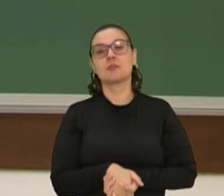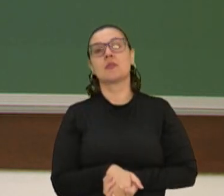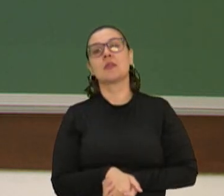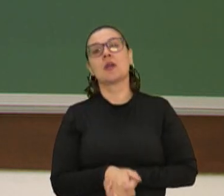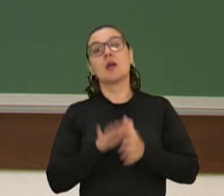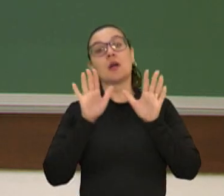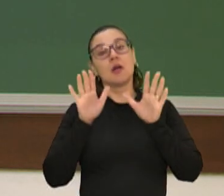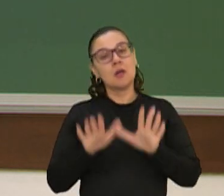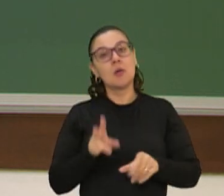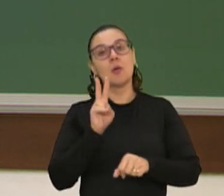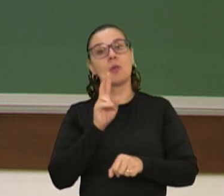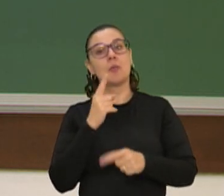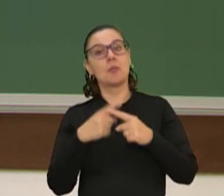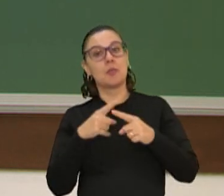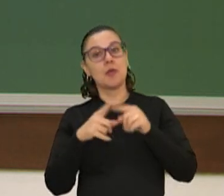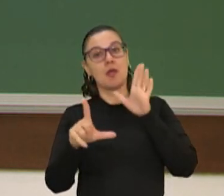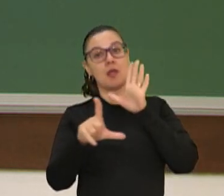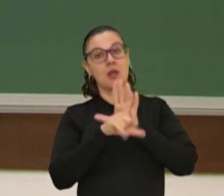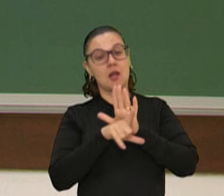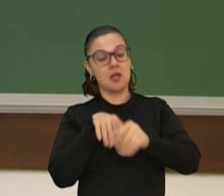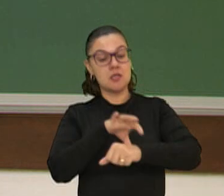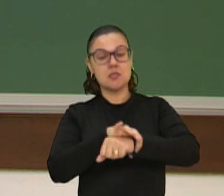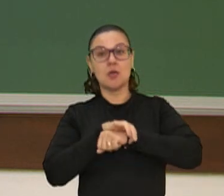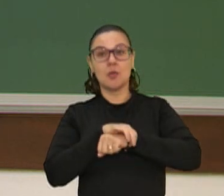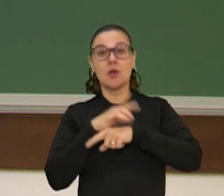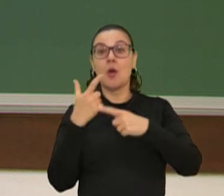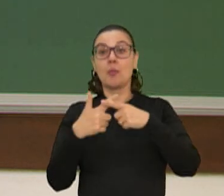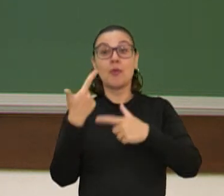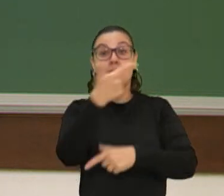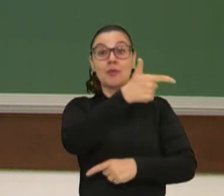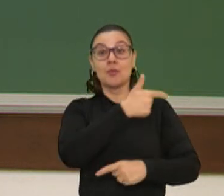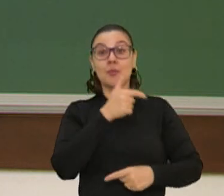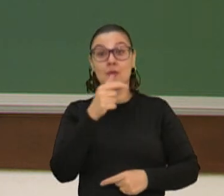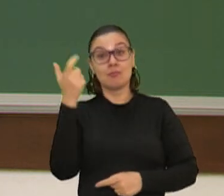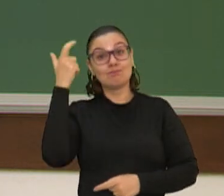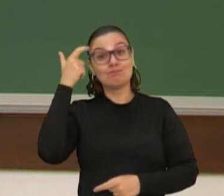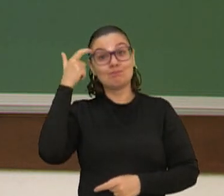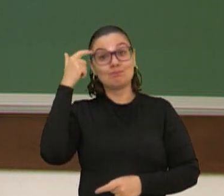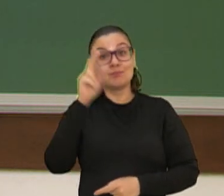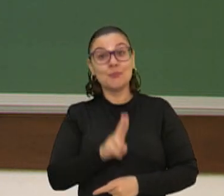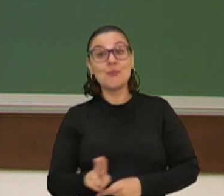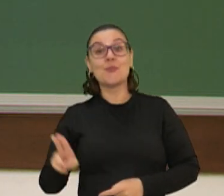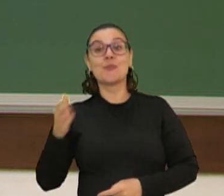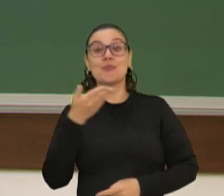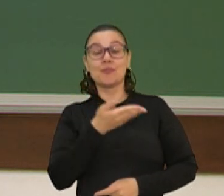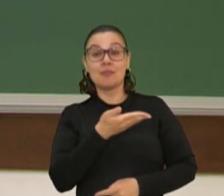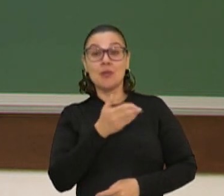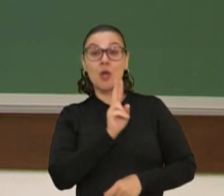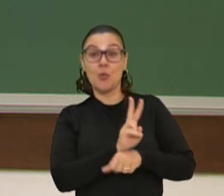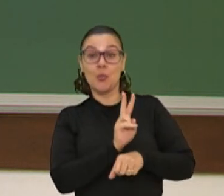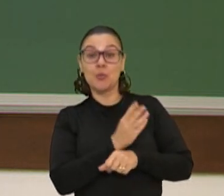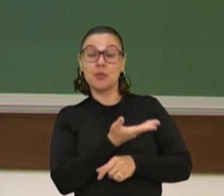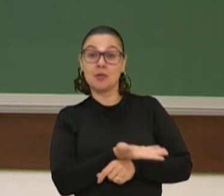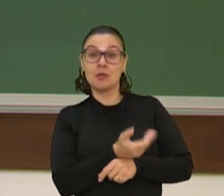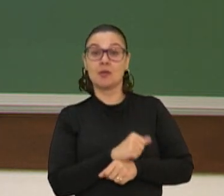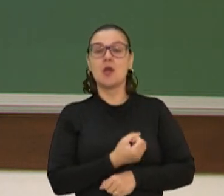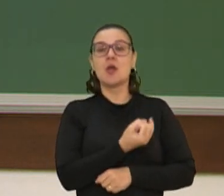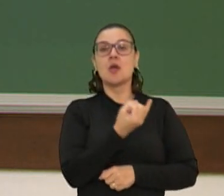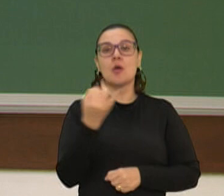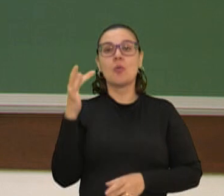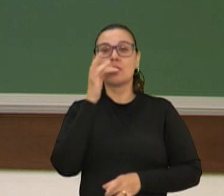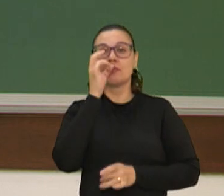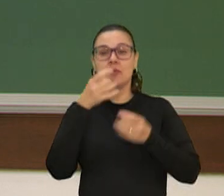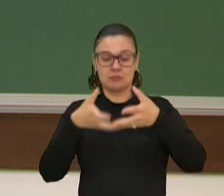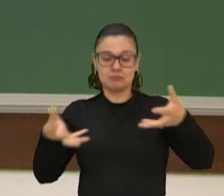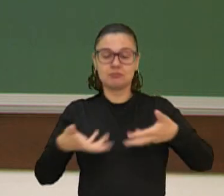por que ela entrou num projeto de lei para proteger ela? Porque não teve sabedoria no uso desse recurso. Quantas plantas que a gente usa para outras coisas,